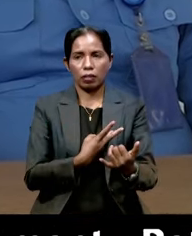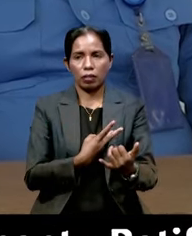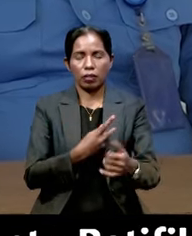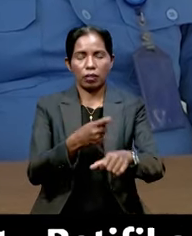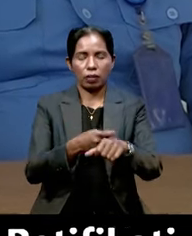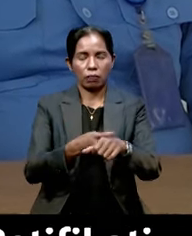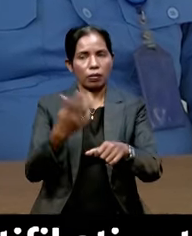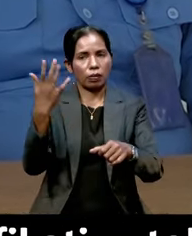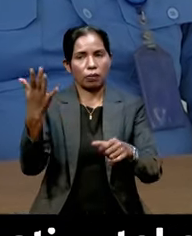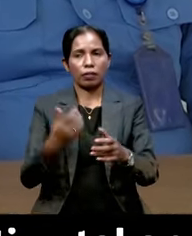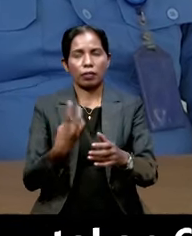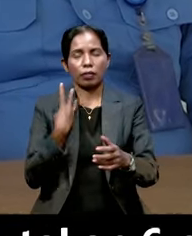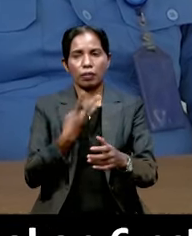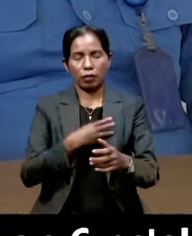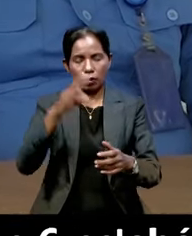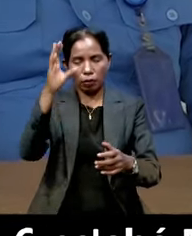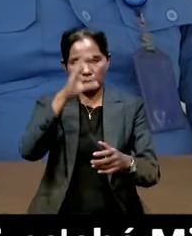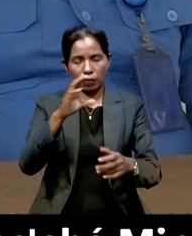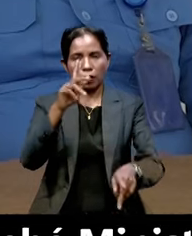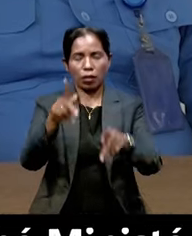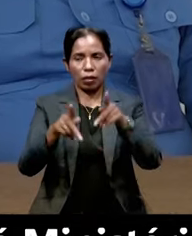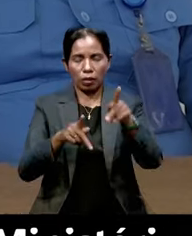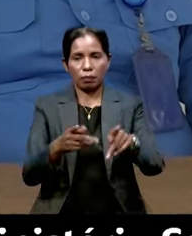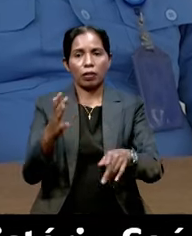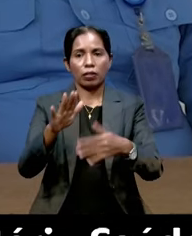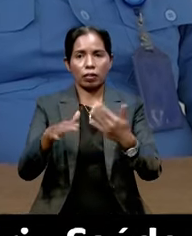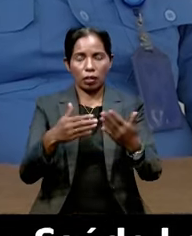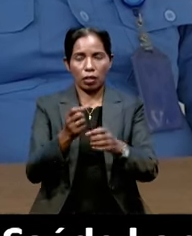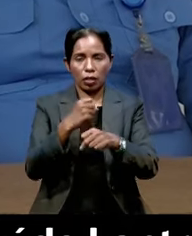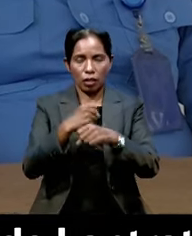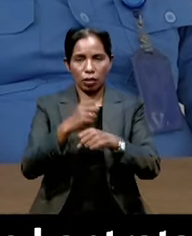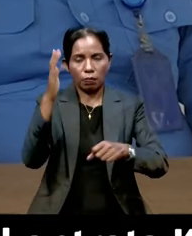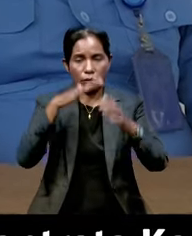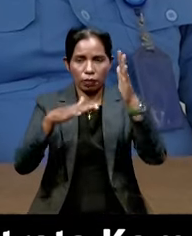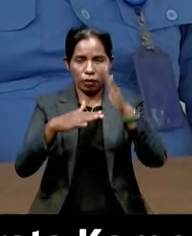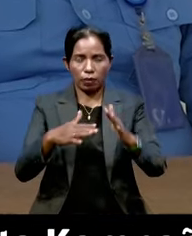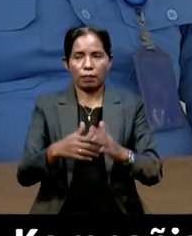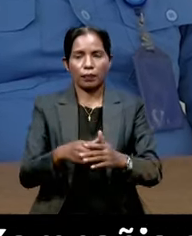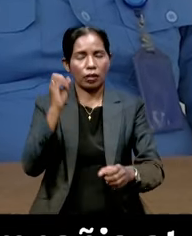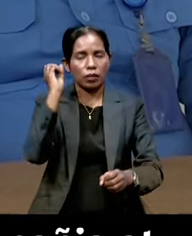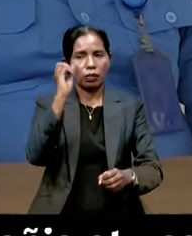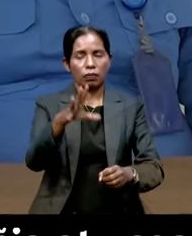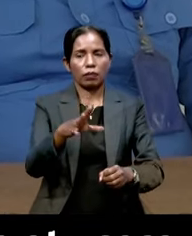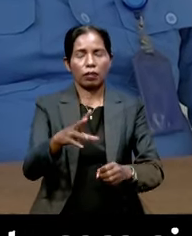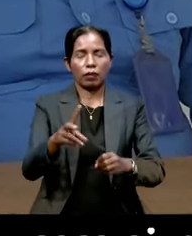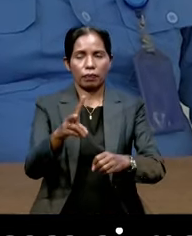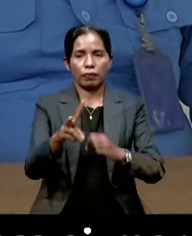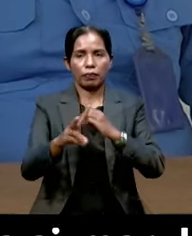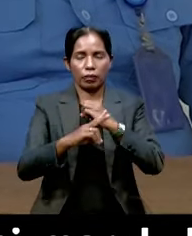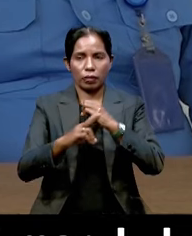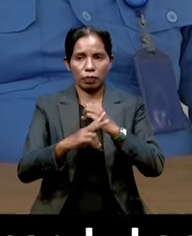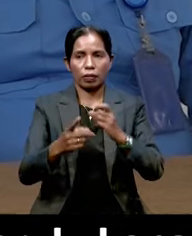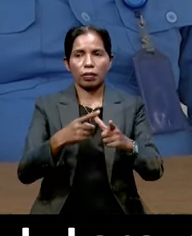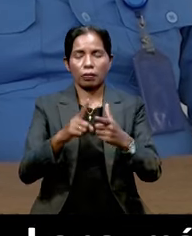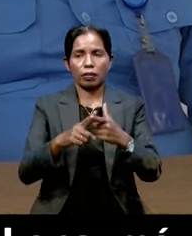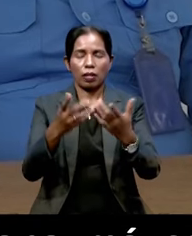ne baqueras, ita buka tuir suspeito sira nebe maka tura vitima ne. E